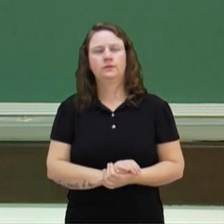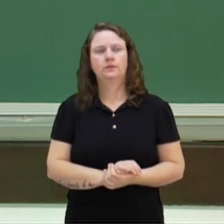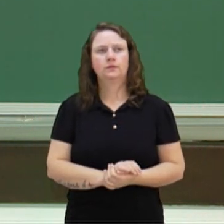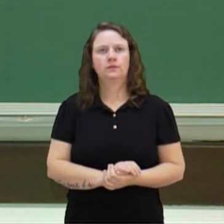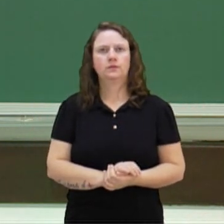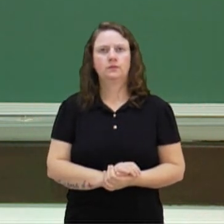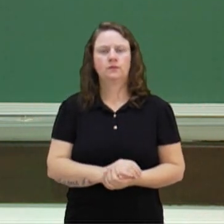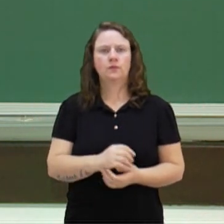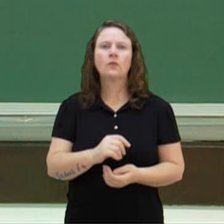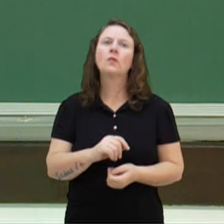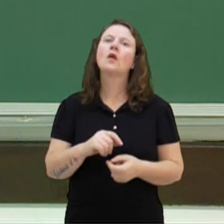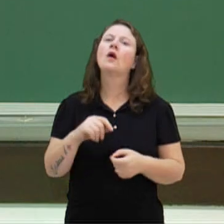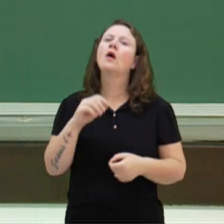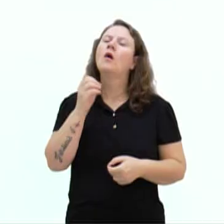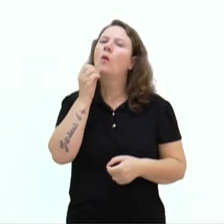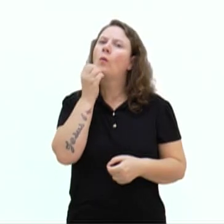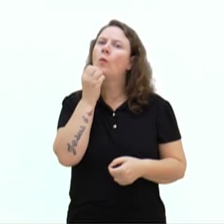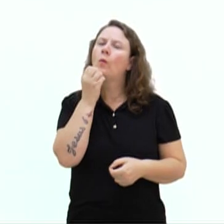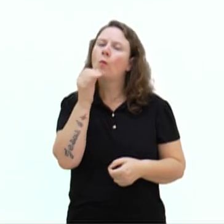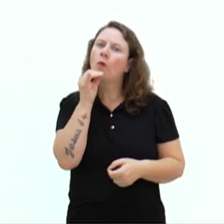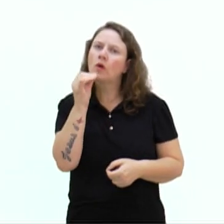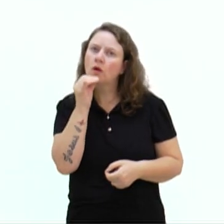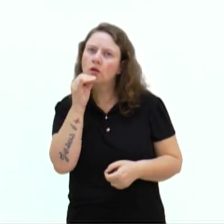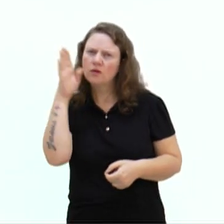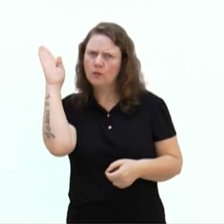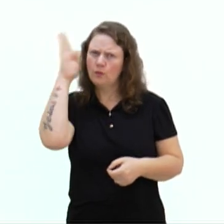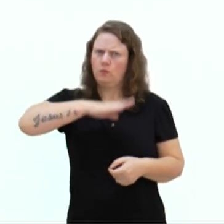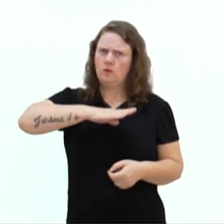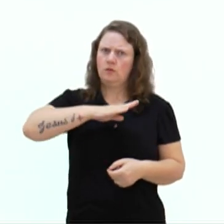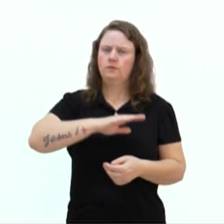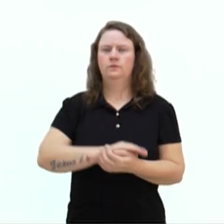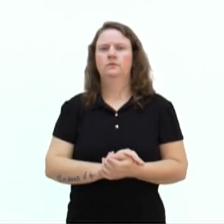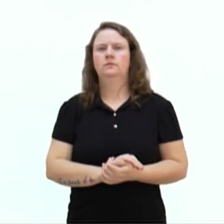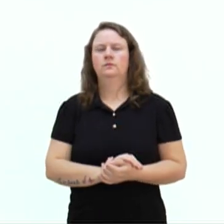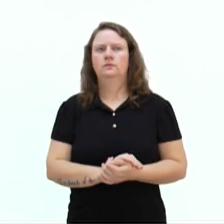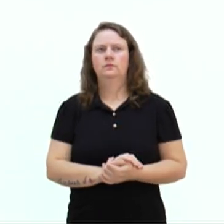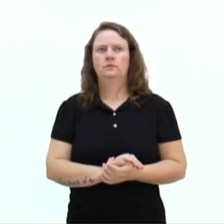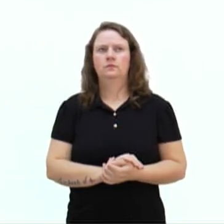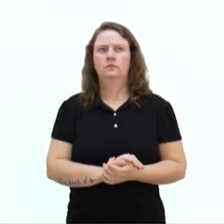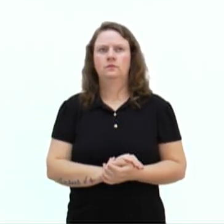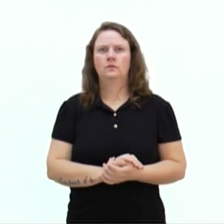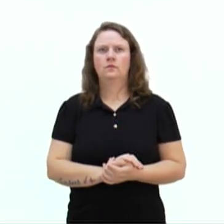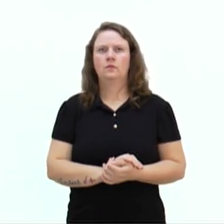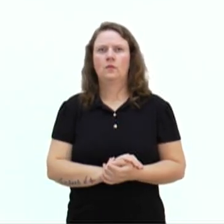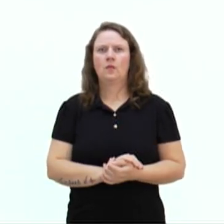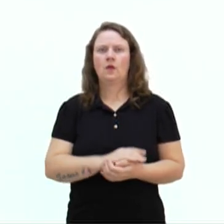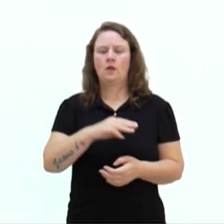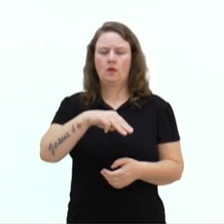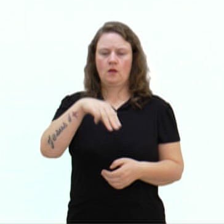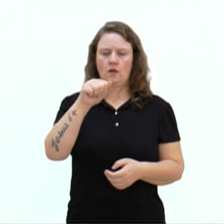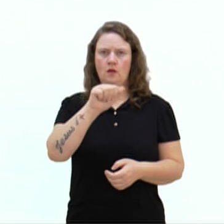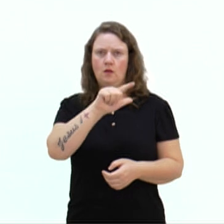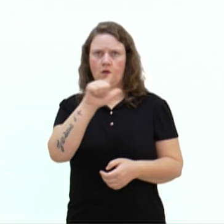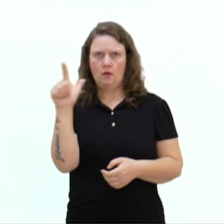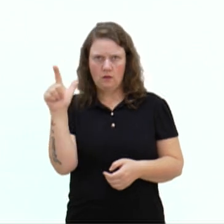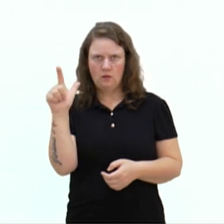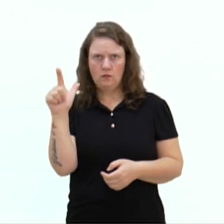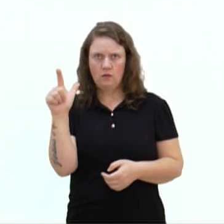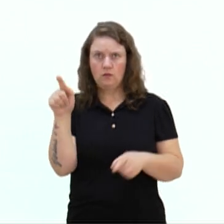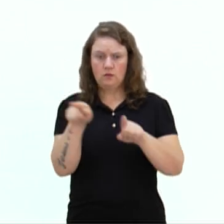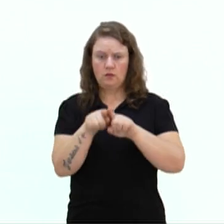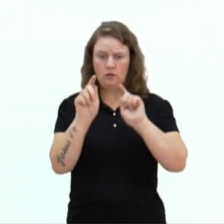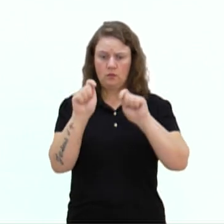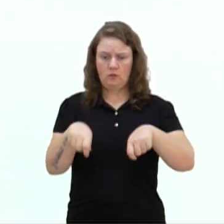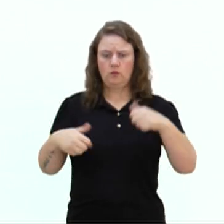Diante do advérbio mal, lembra quando o advérbio, quando o mal é com L? Quando eu posso